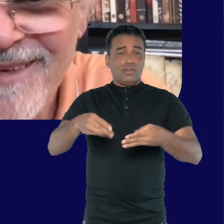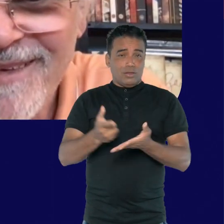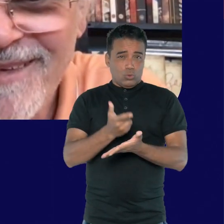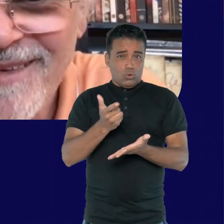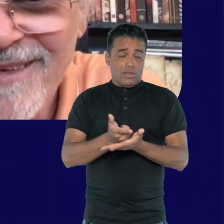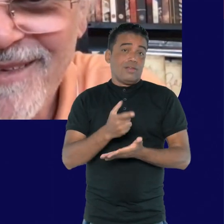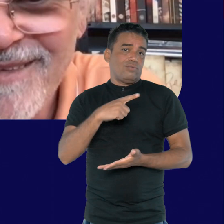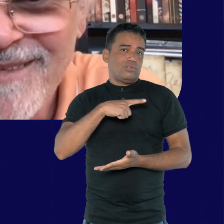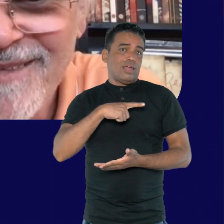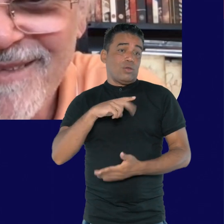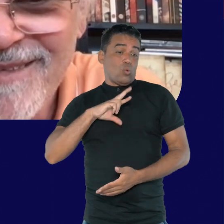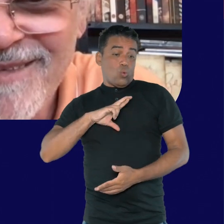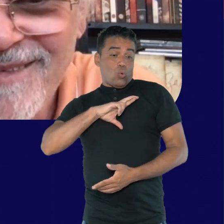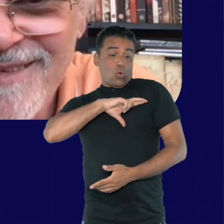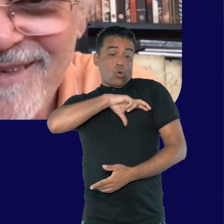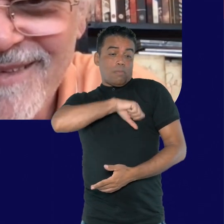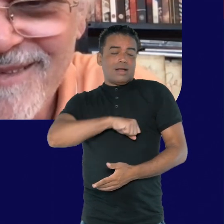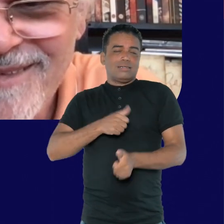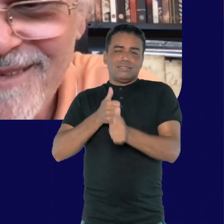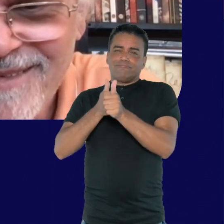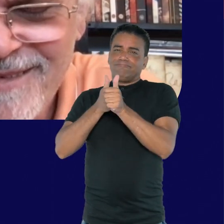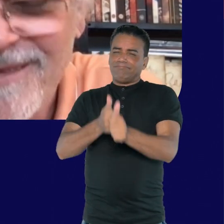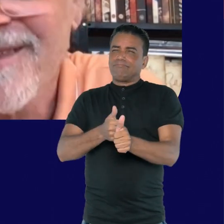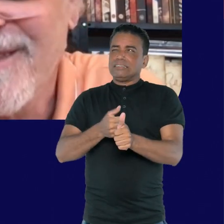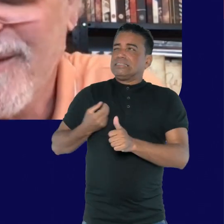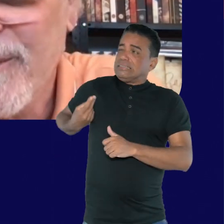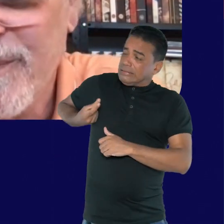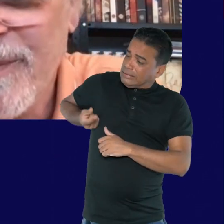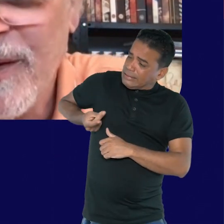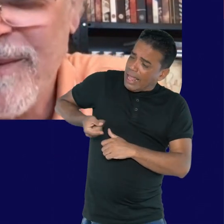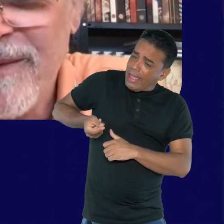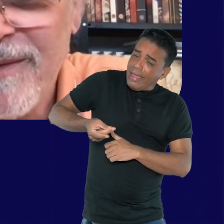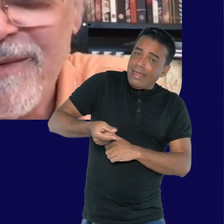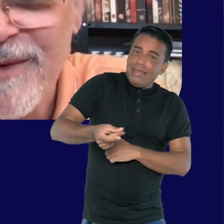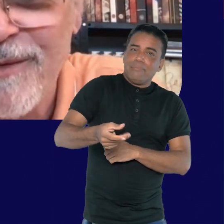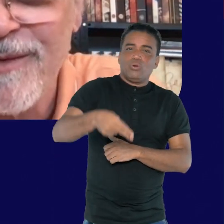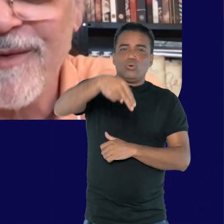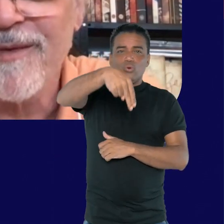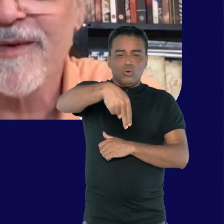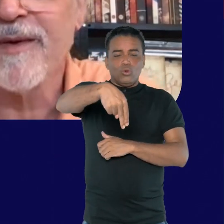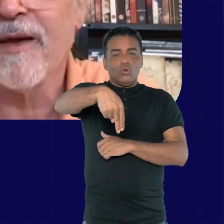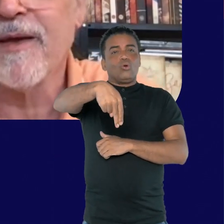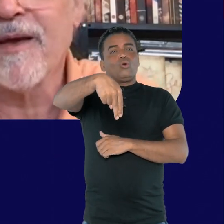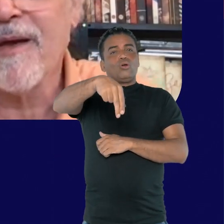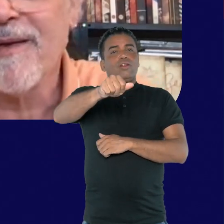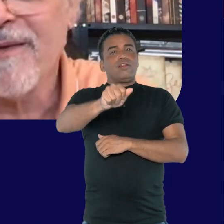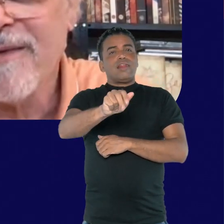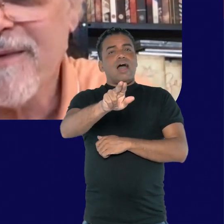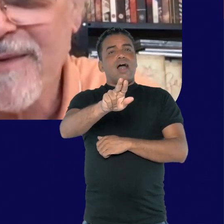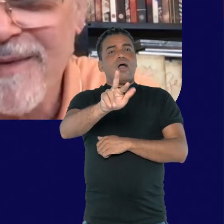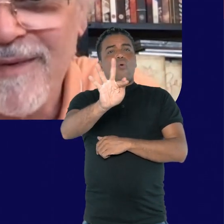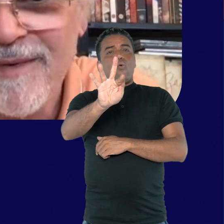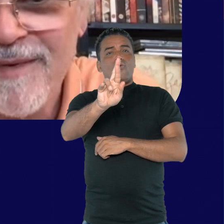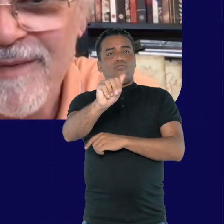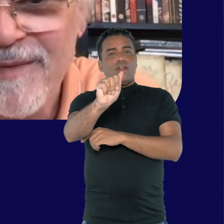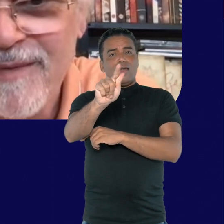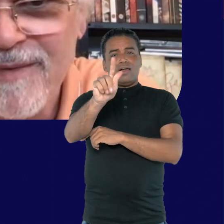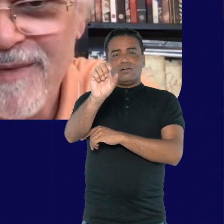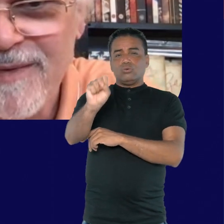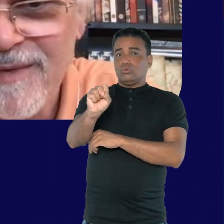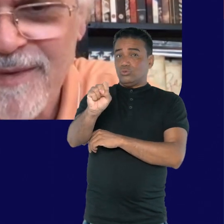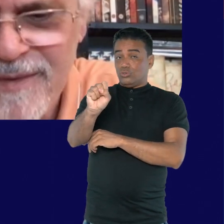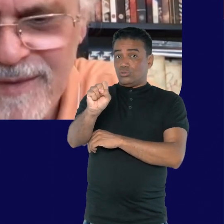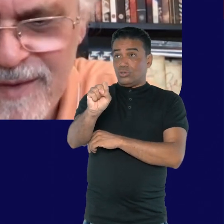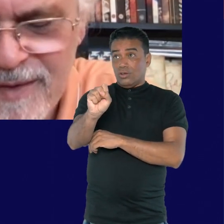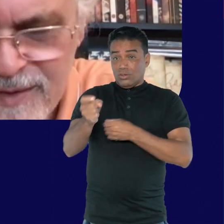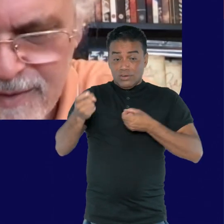você fala sobre um romance que te acompanha há muito tempo, que é Os Náufragos. Você voltou